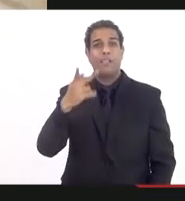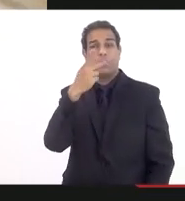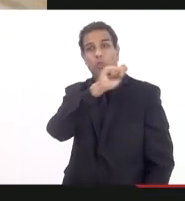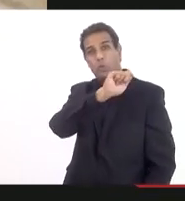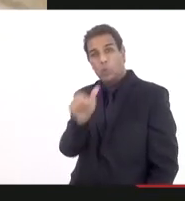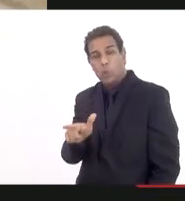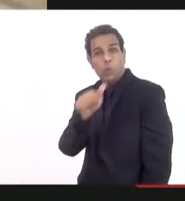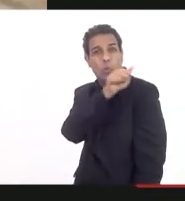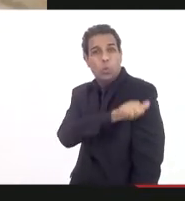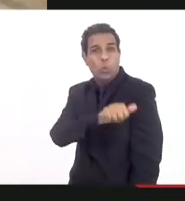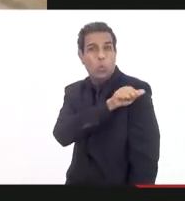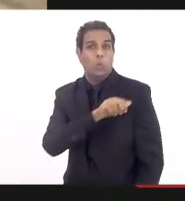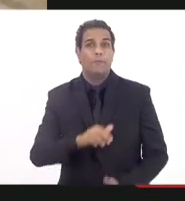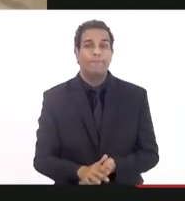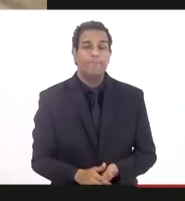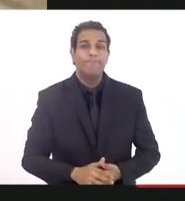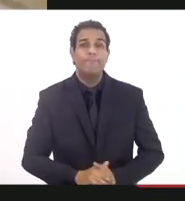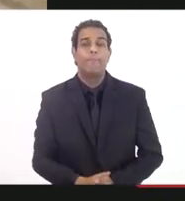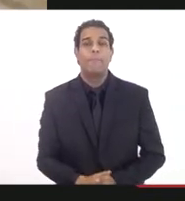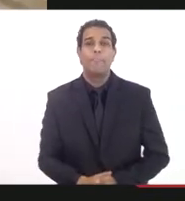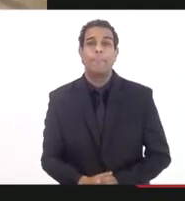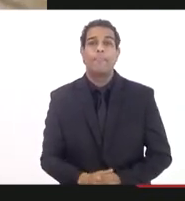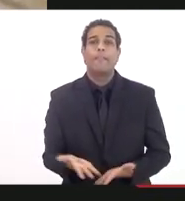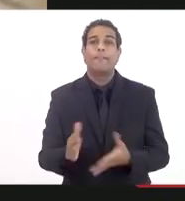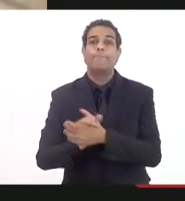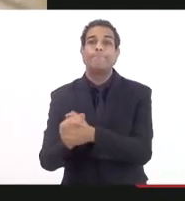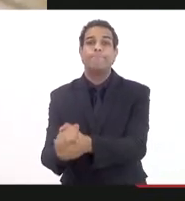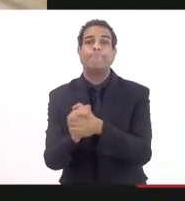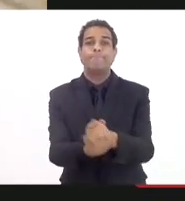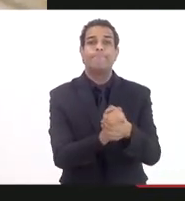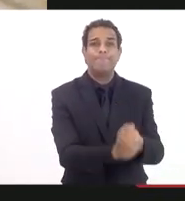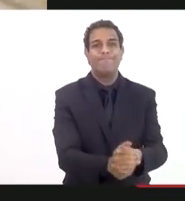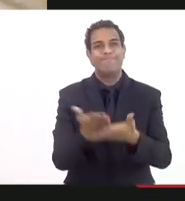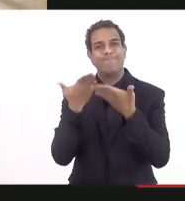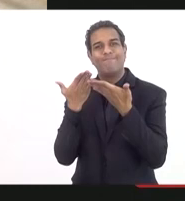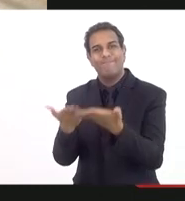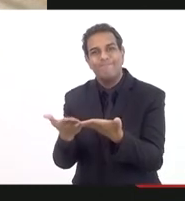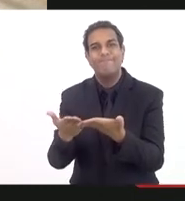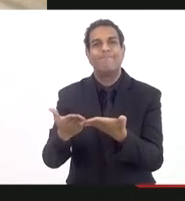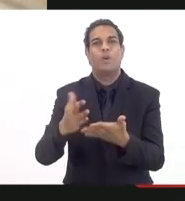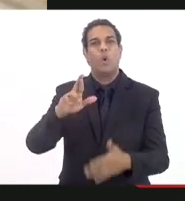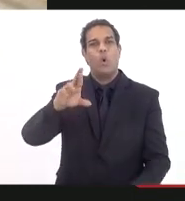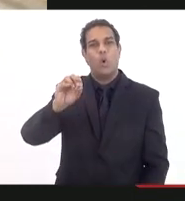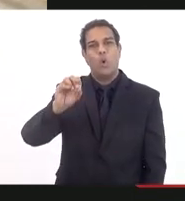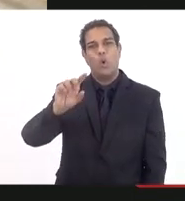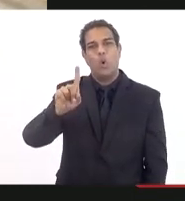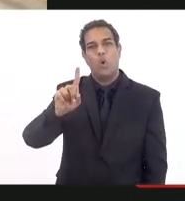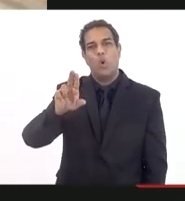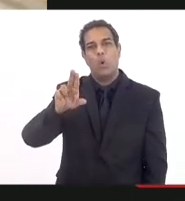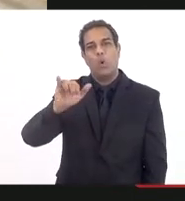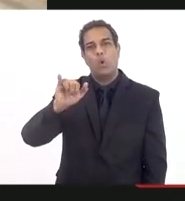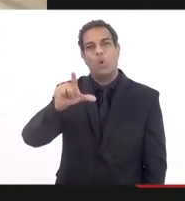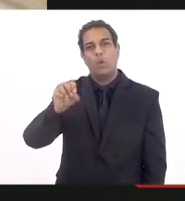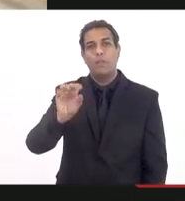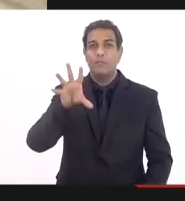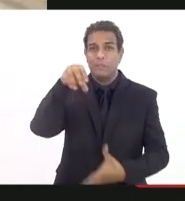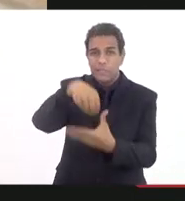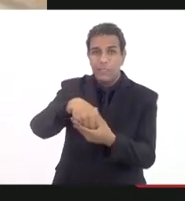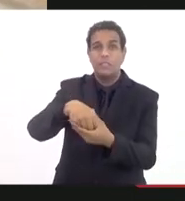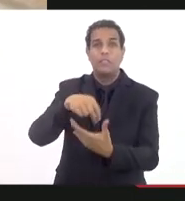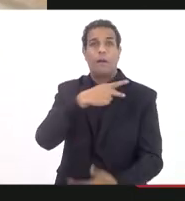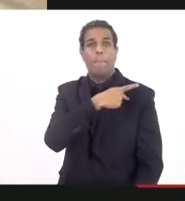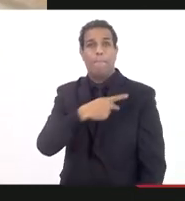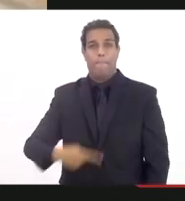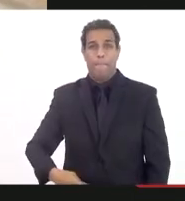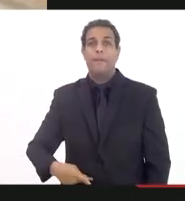morte importante da população do Rio de Janeiro. Queria cumprimentar o Rodrigo, companheiro de luta, que hoje é o presidente do COSEMS, secretário de Saúde